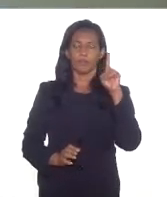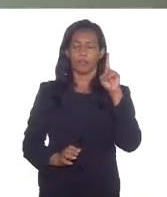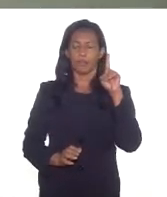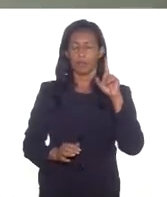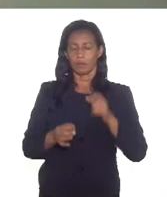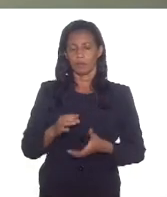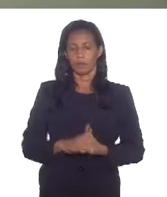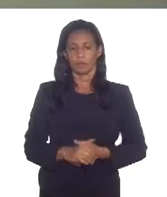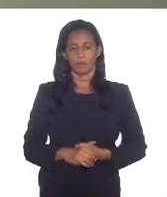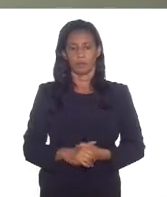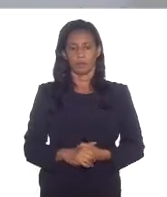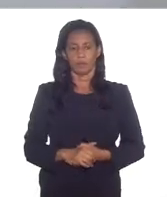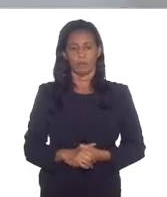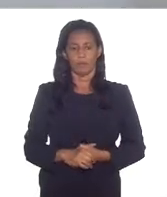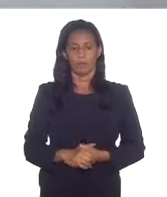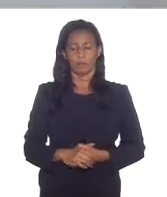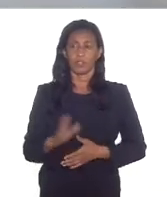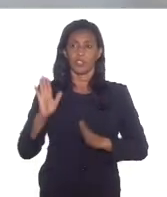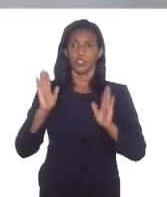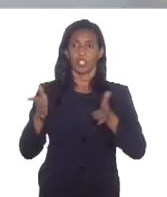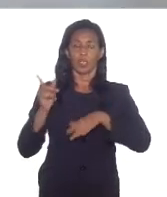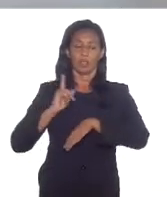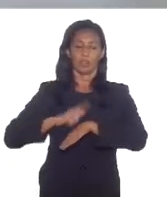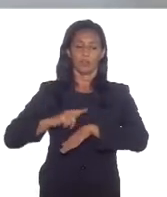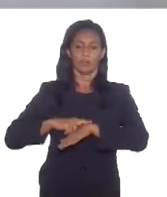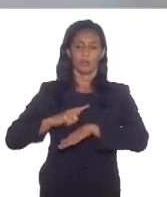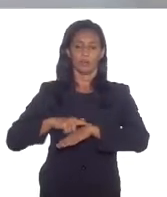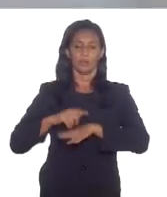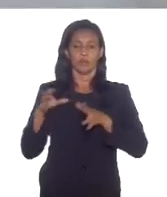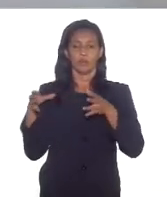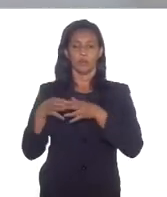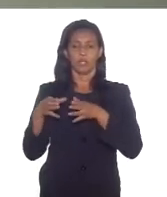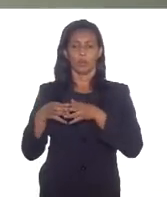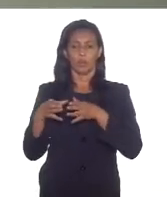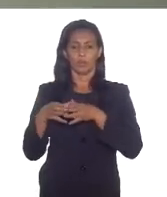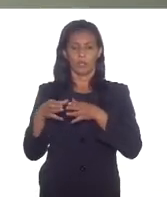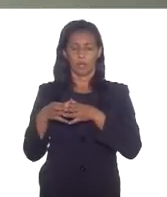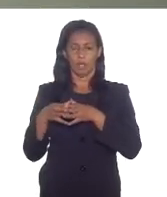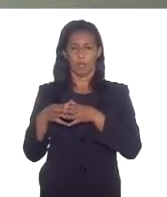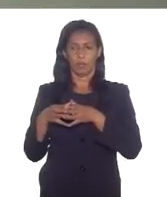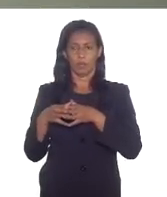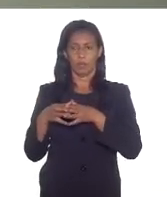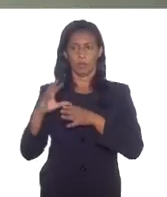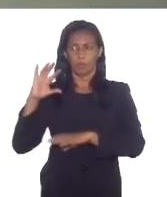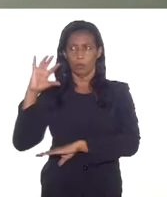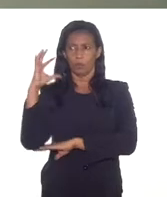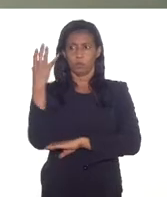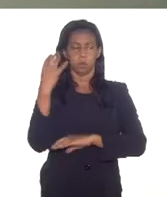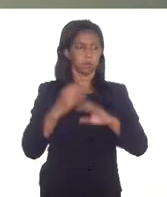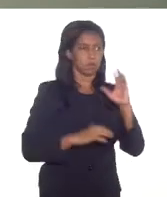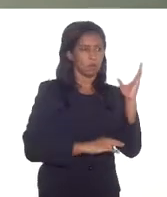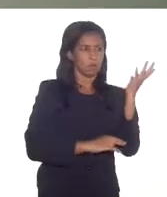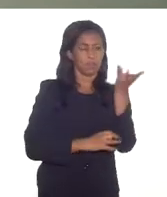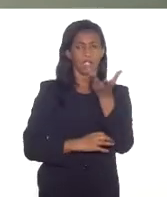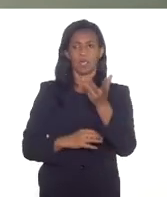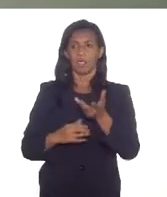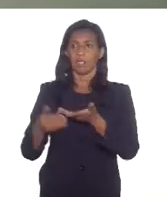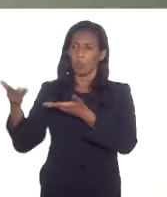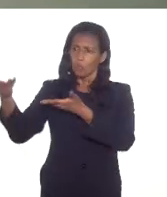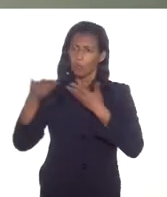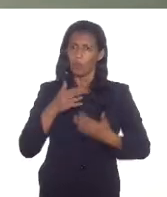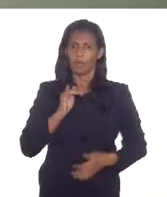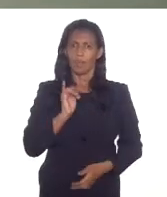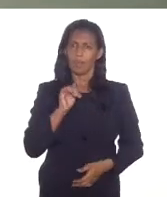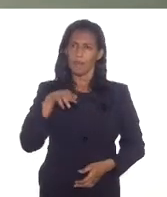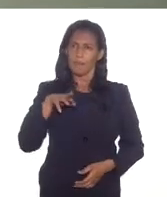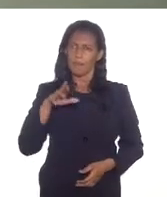Excelência. Porque estava na hora da Comissão Permanente do Meio Ambiente chamar o INEA,